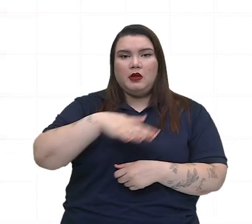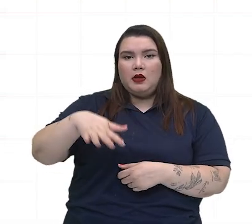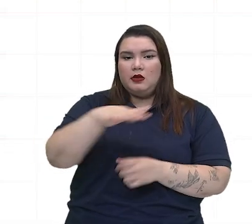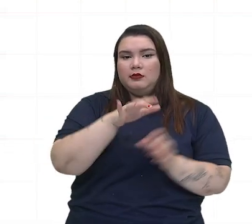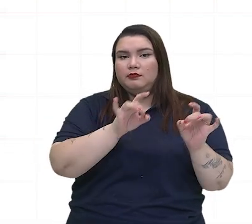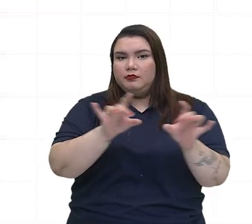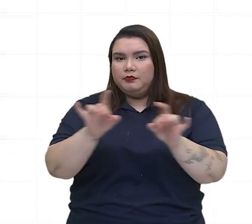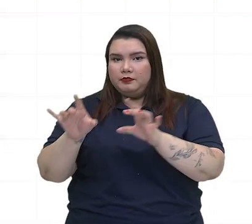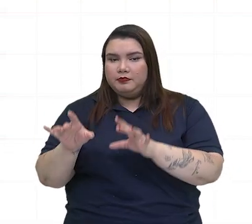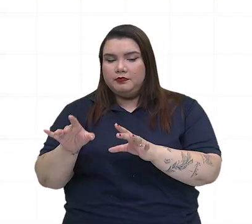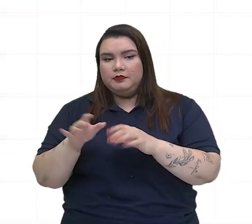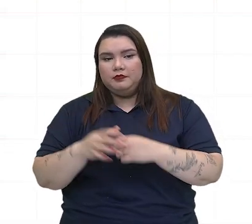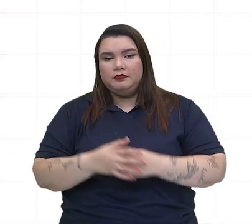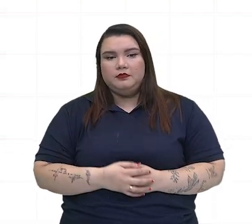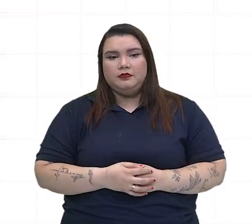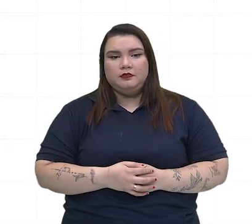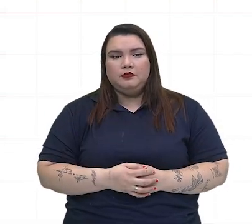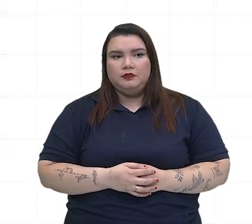comerciais.